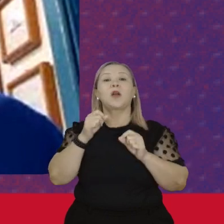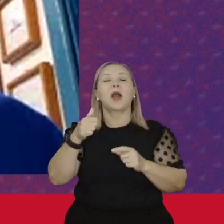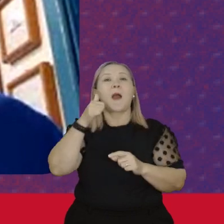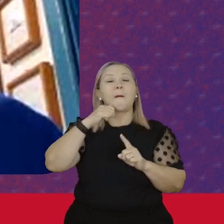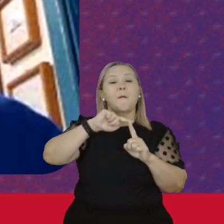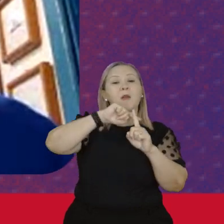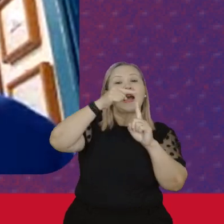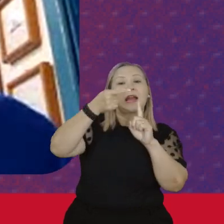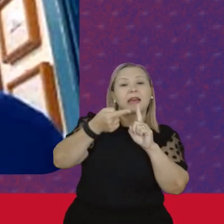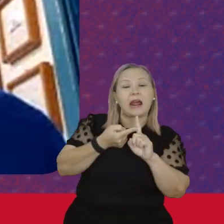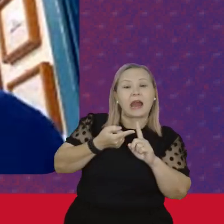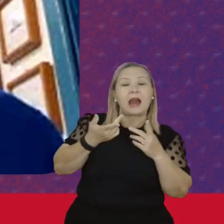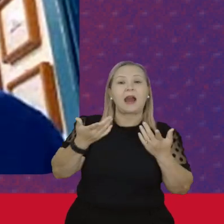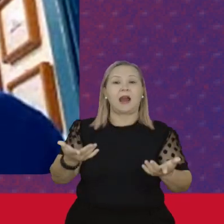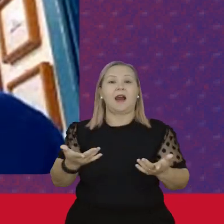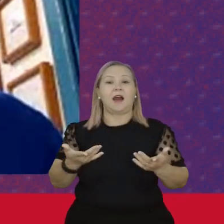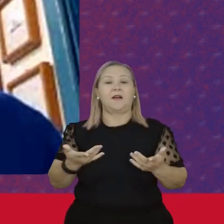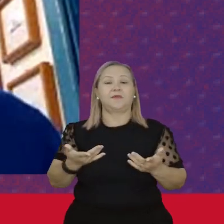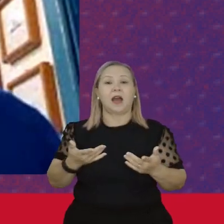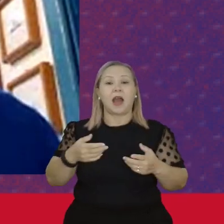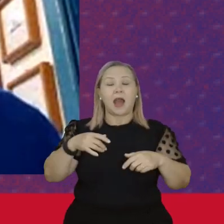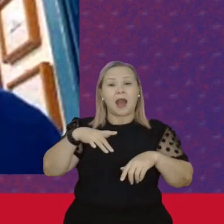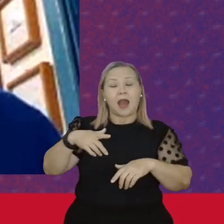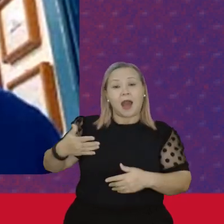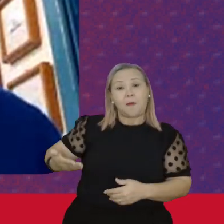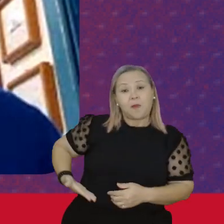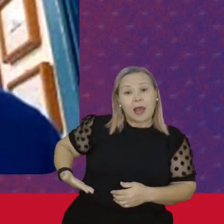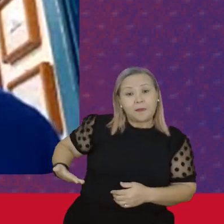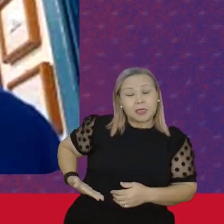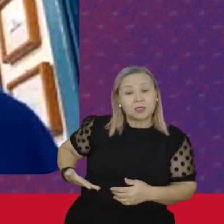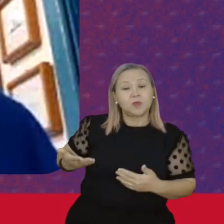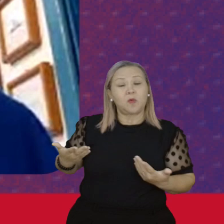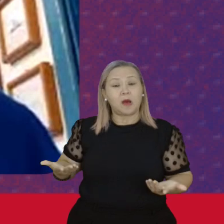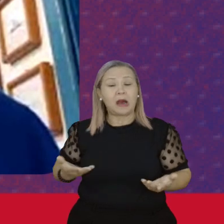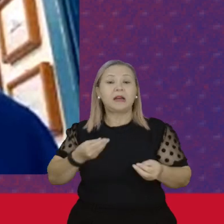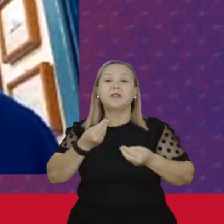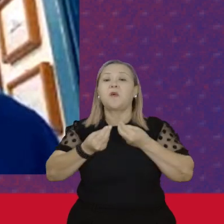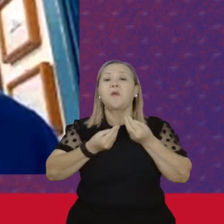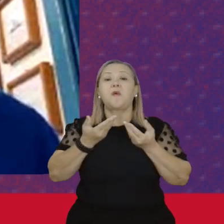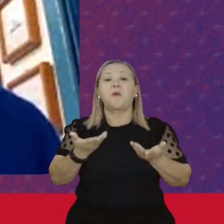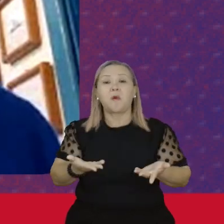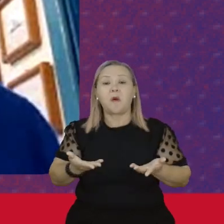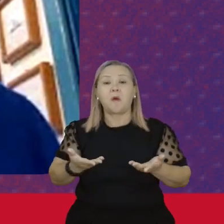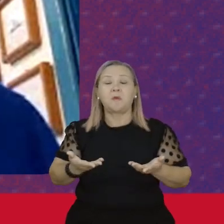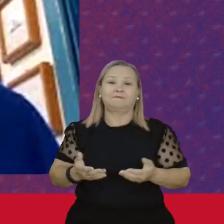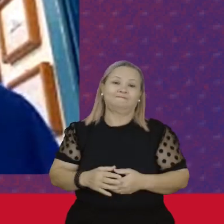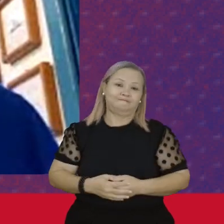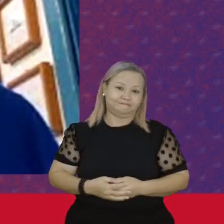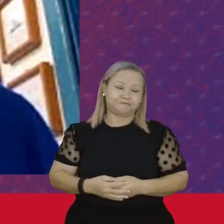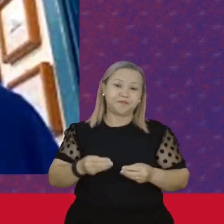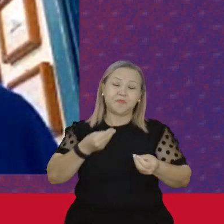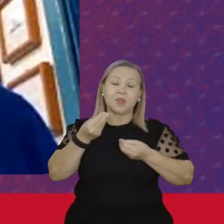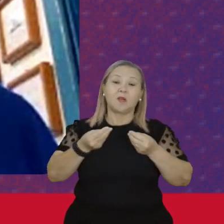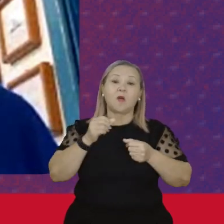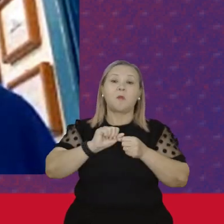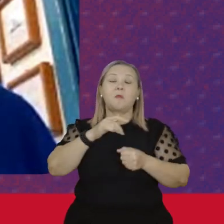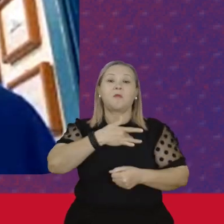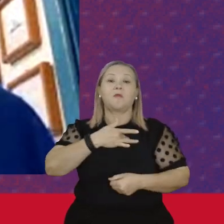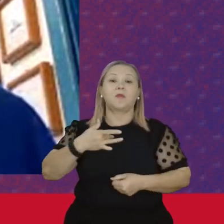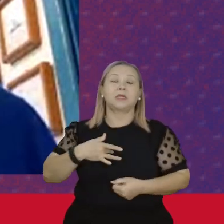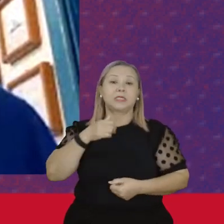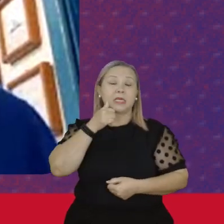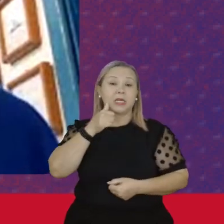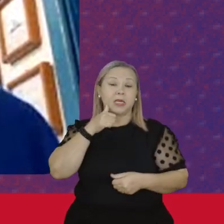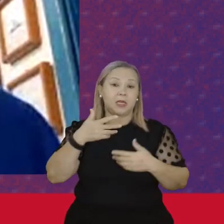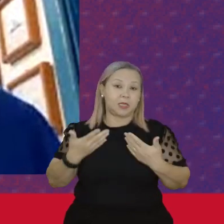mulher menstruada, a mulher com miomas, com útero inchado, às vezes ficando em